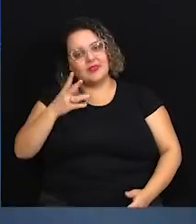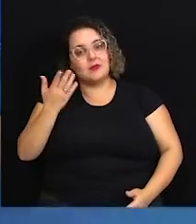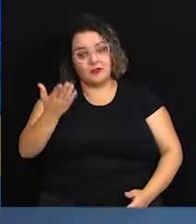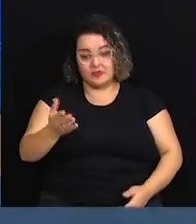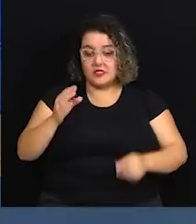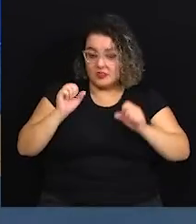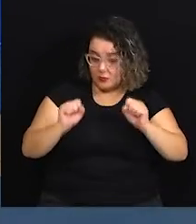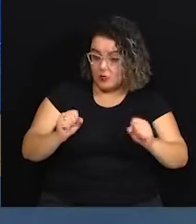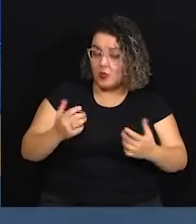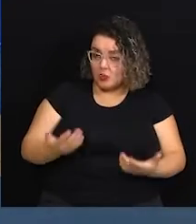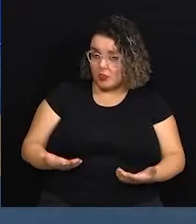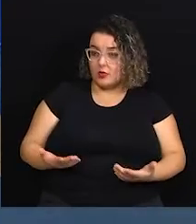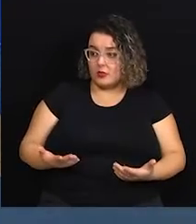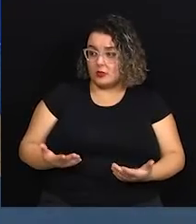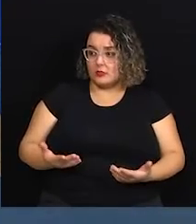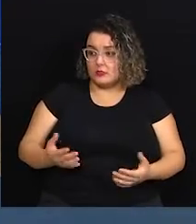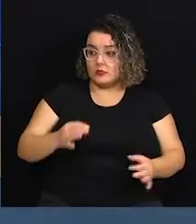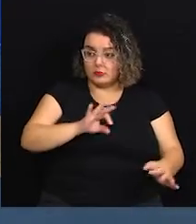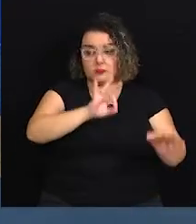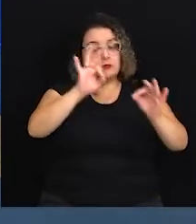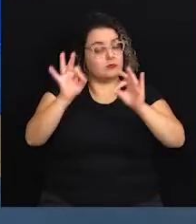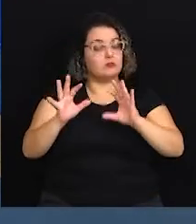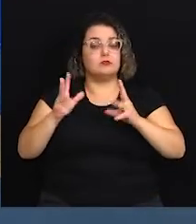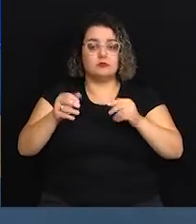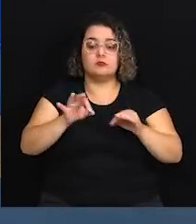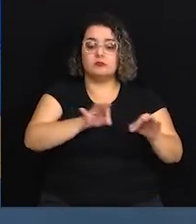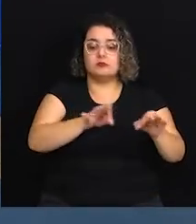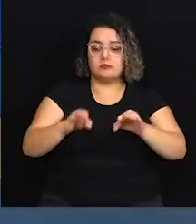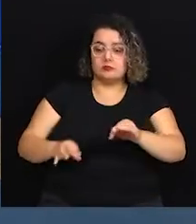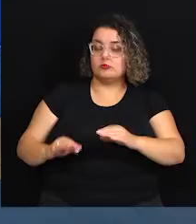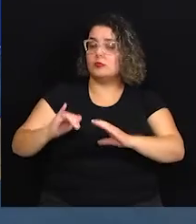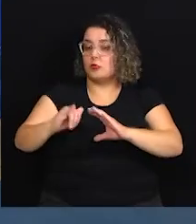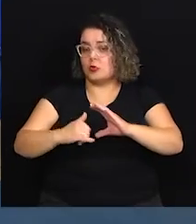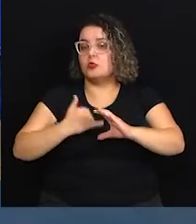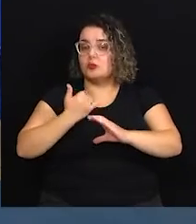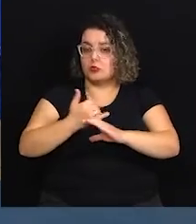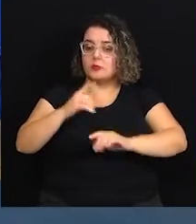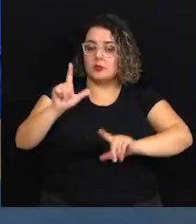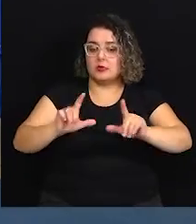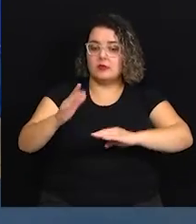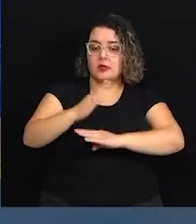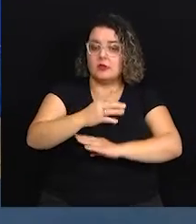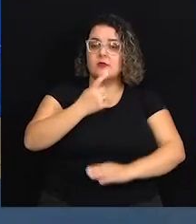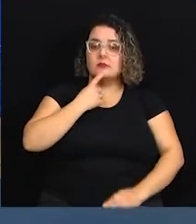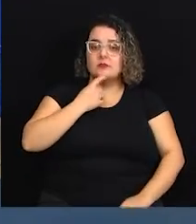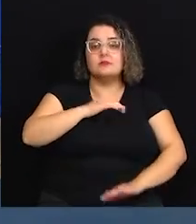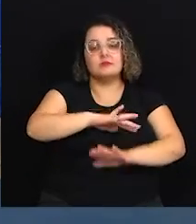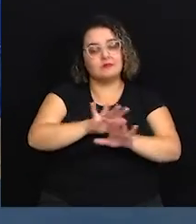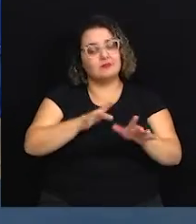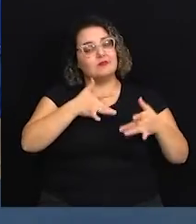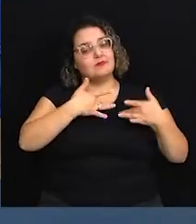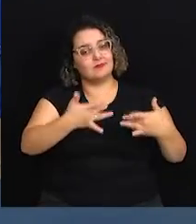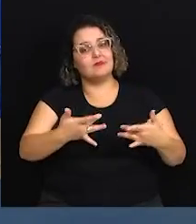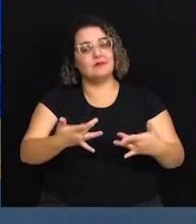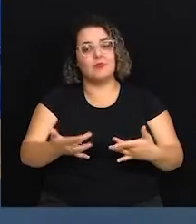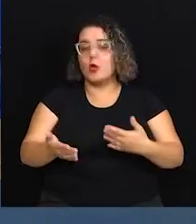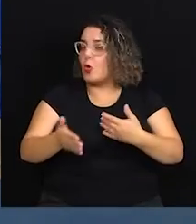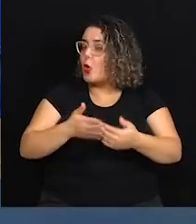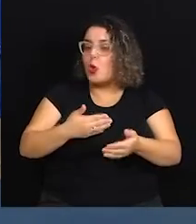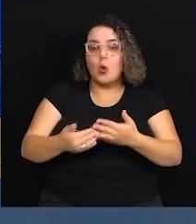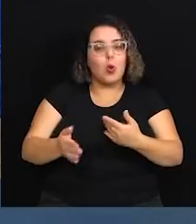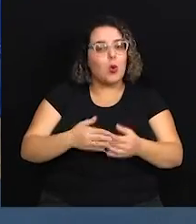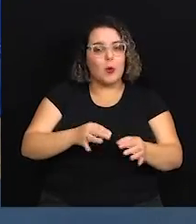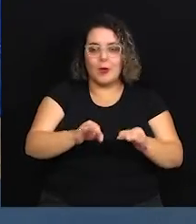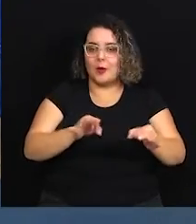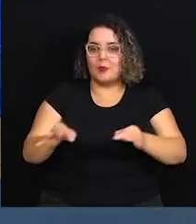vocês podem reassistir os programas no YouTube da TV Câmara Campinas, é só colocar Mãos Solidárias ou o nome de qualquer outro